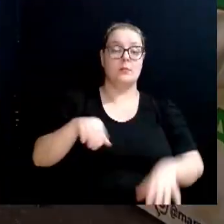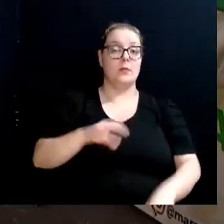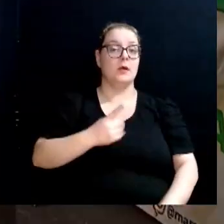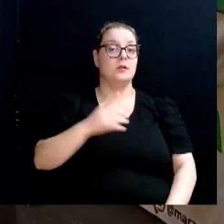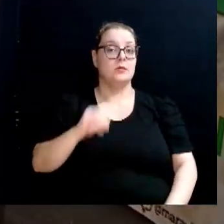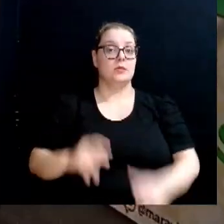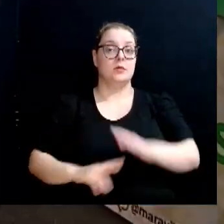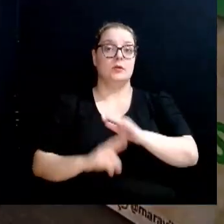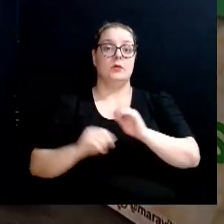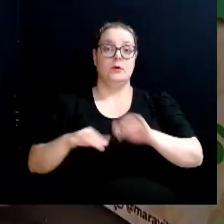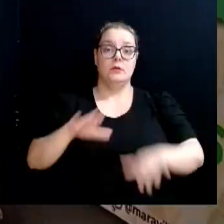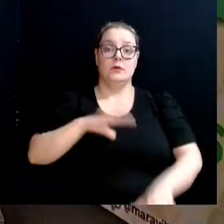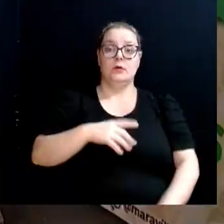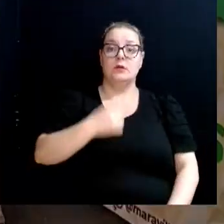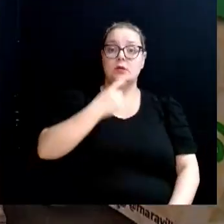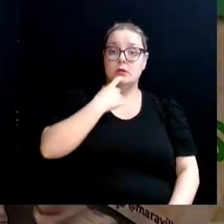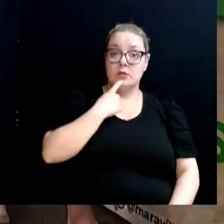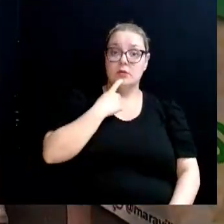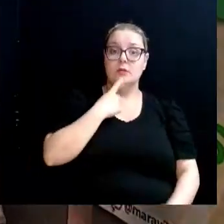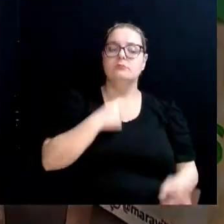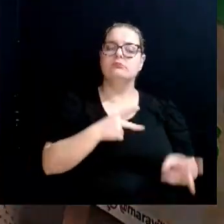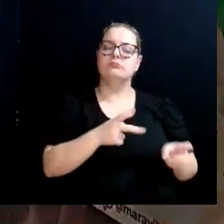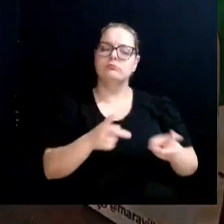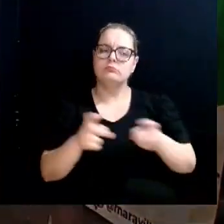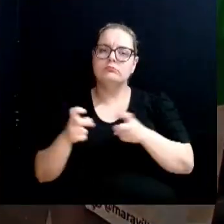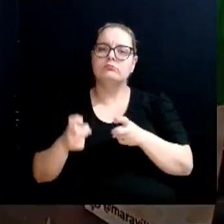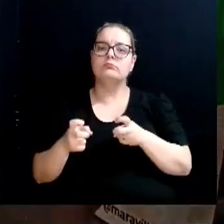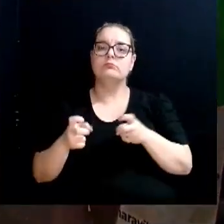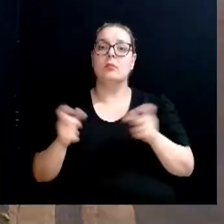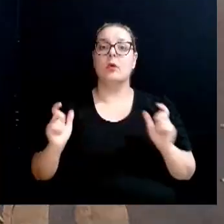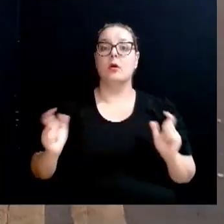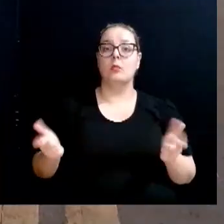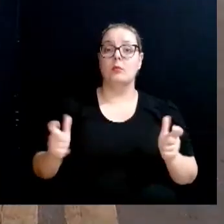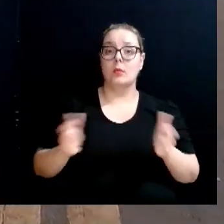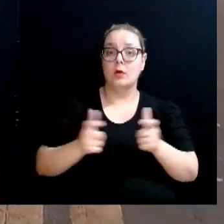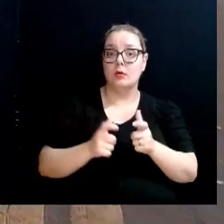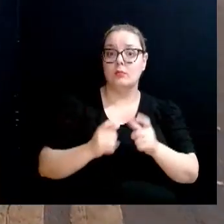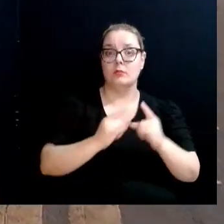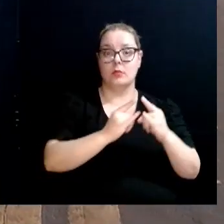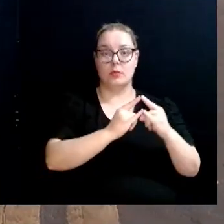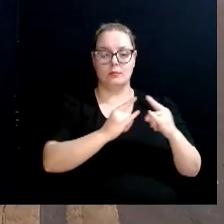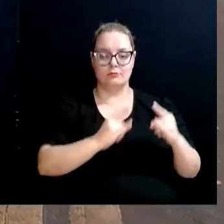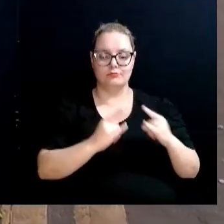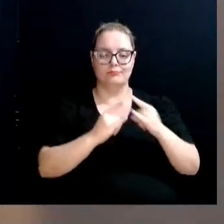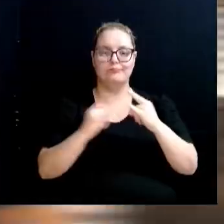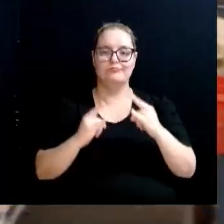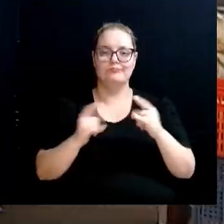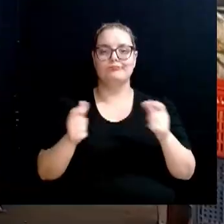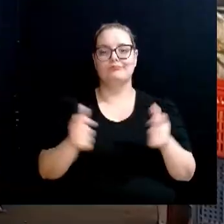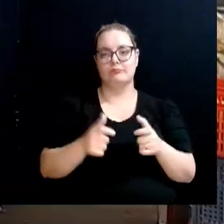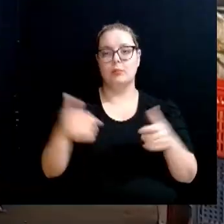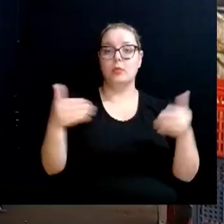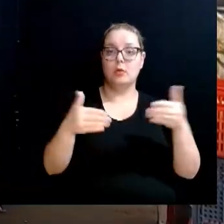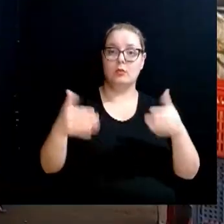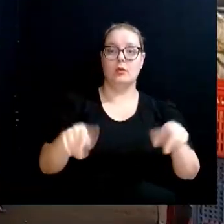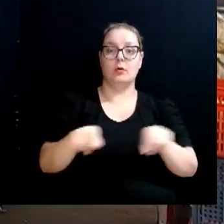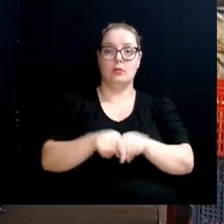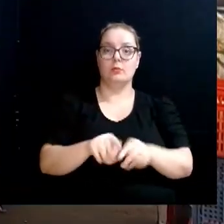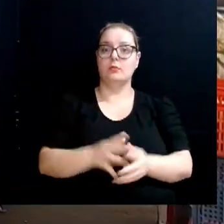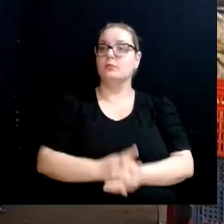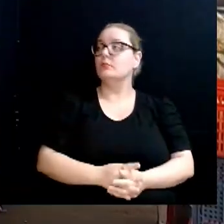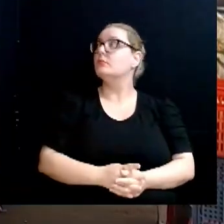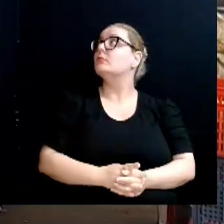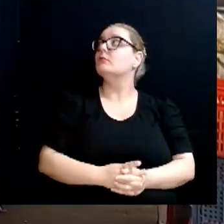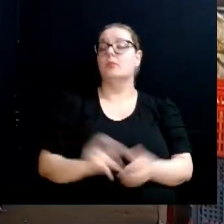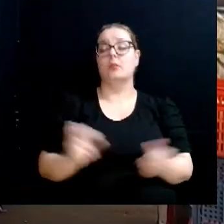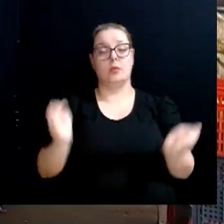cidade e eles têm percebido a diminuição no número de barracas e também de frequentadores. E algo que chama muita atenção é como